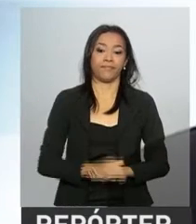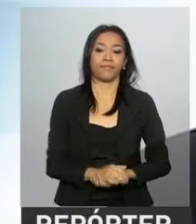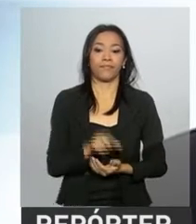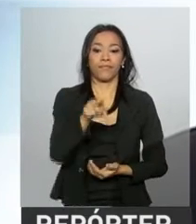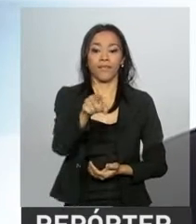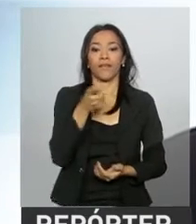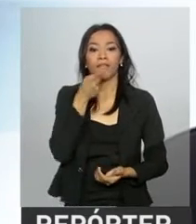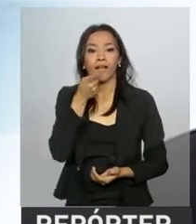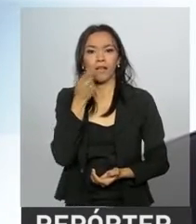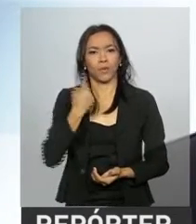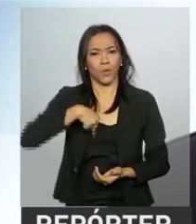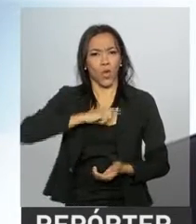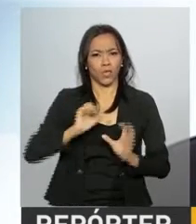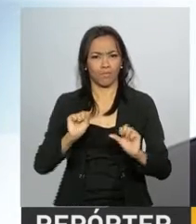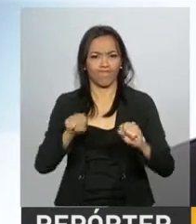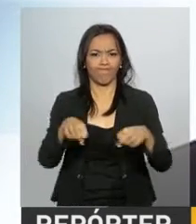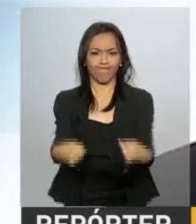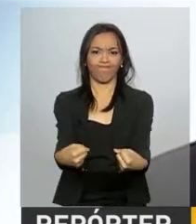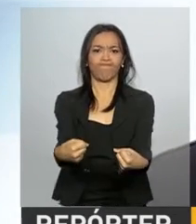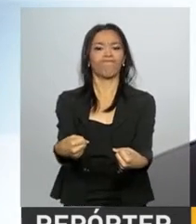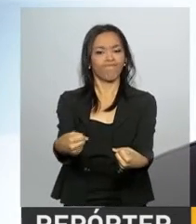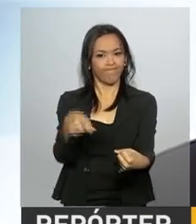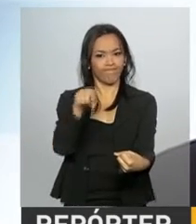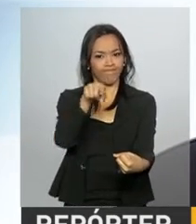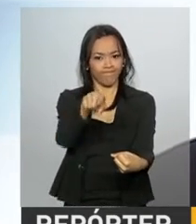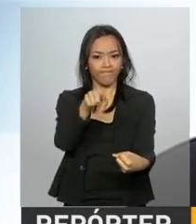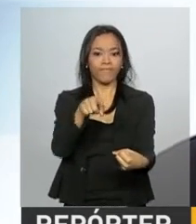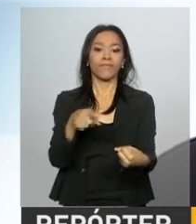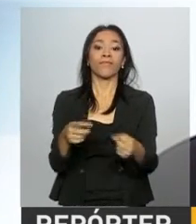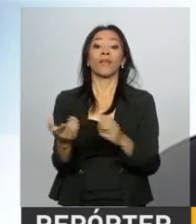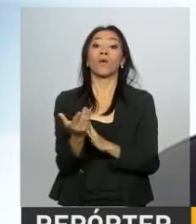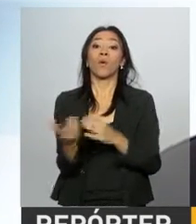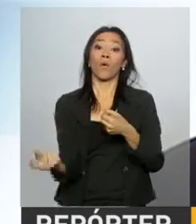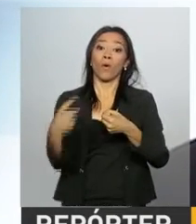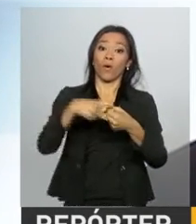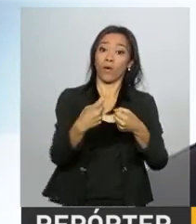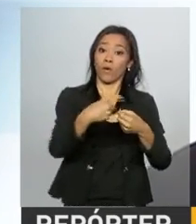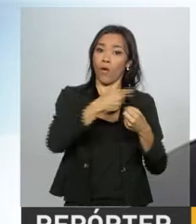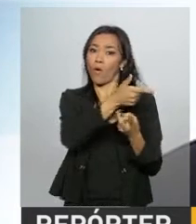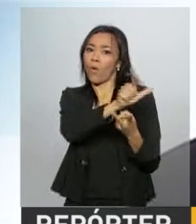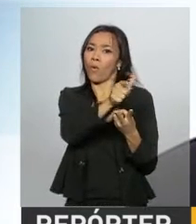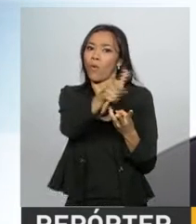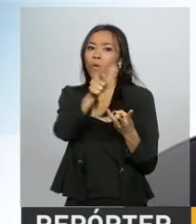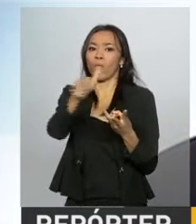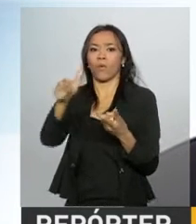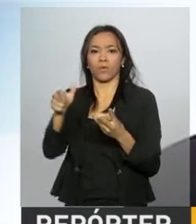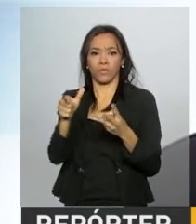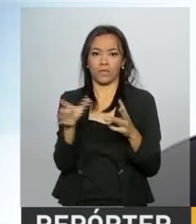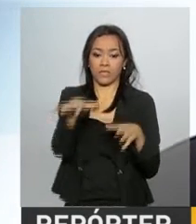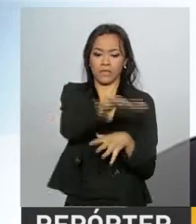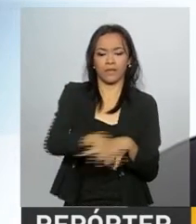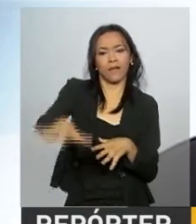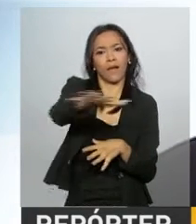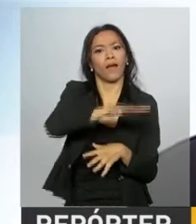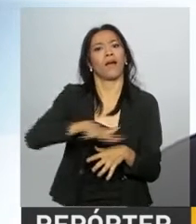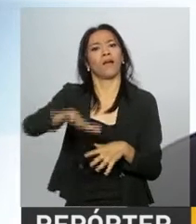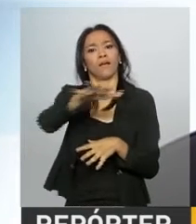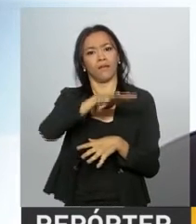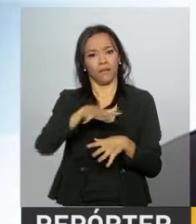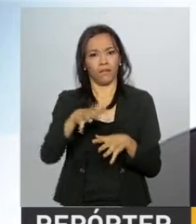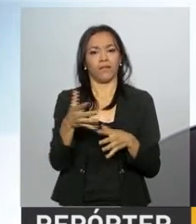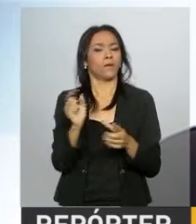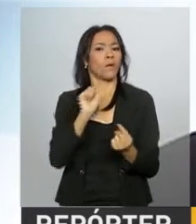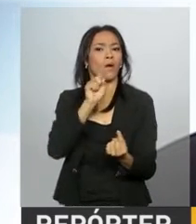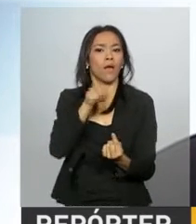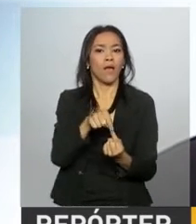Nós estamos empenhados com a Fenabrave, também com a Anfávia e outros players do setor para desenvolver um